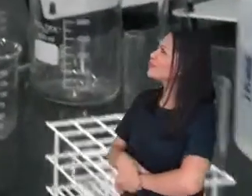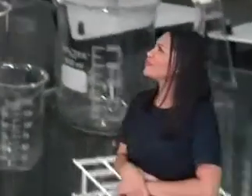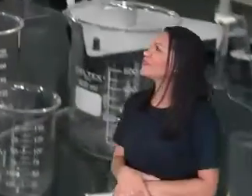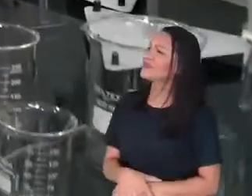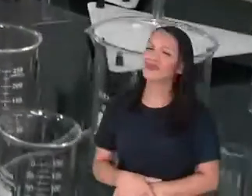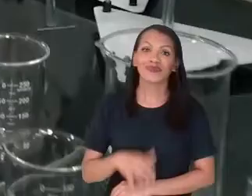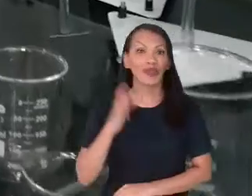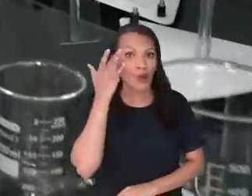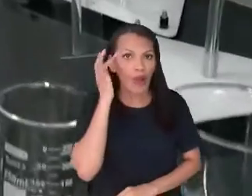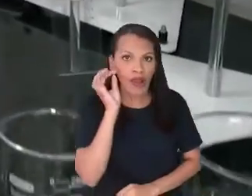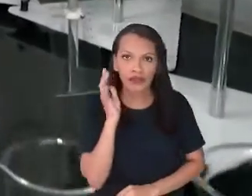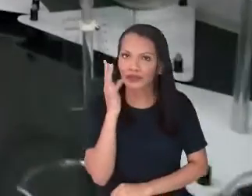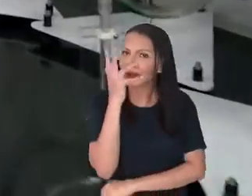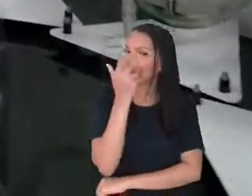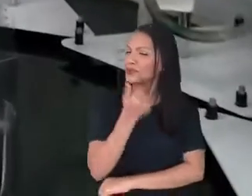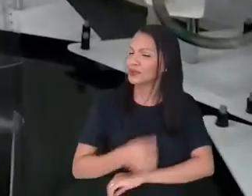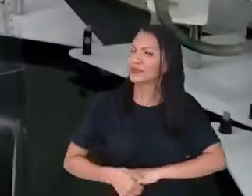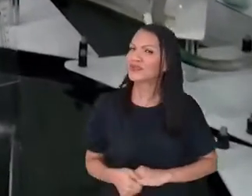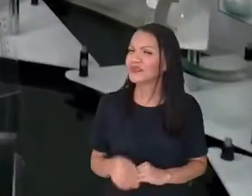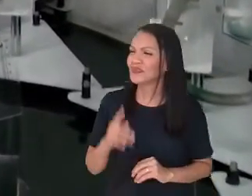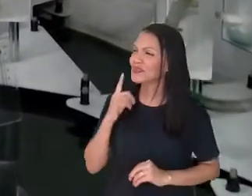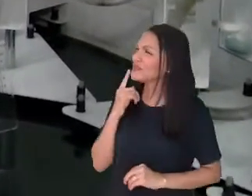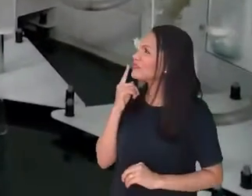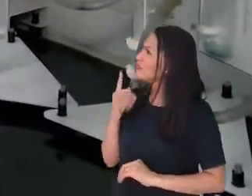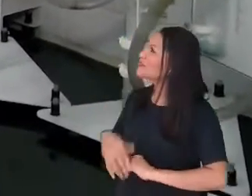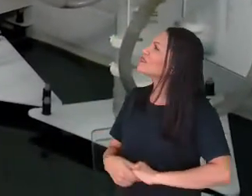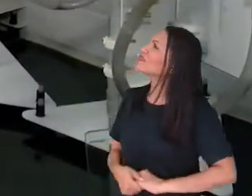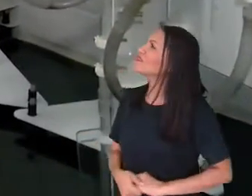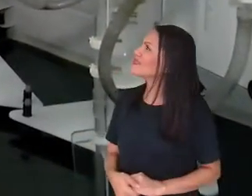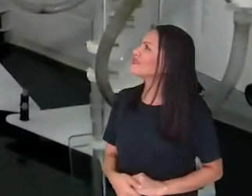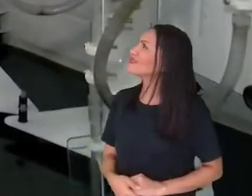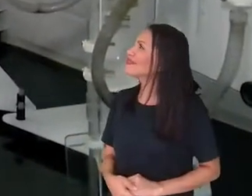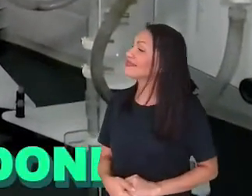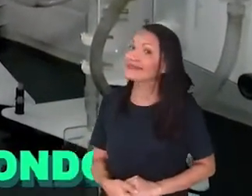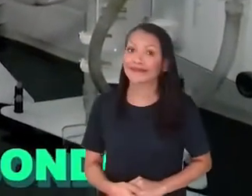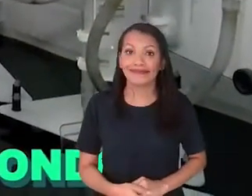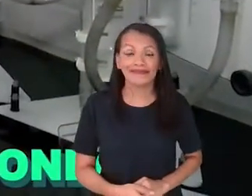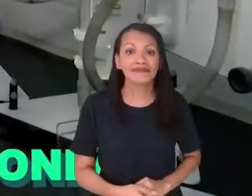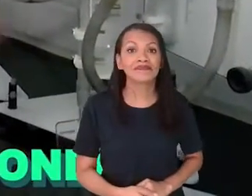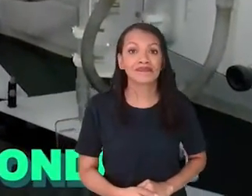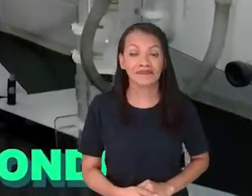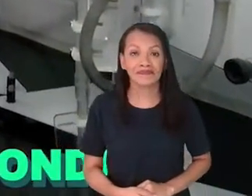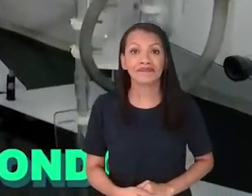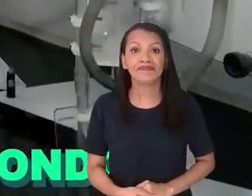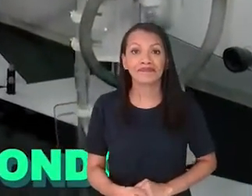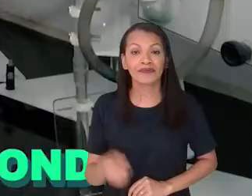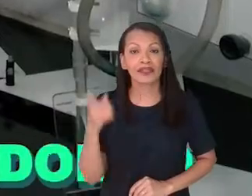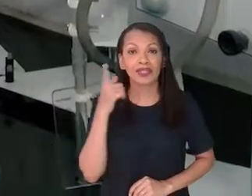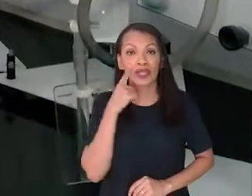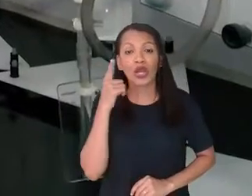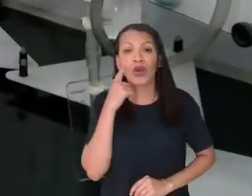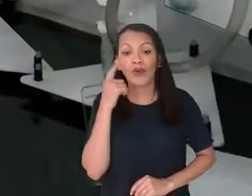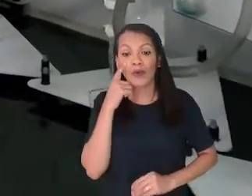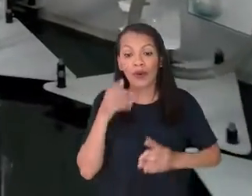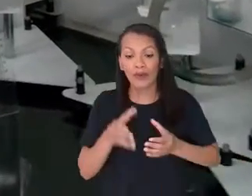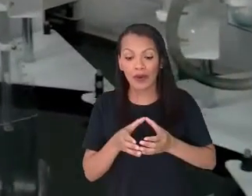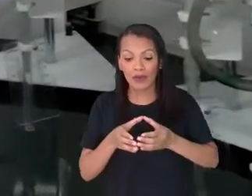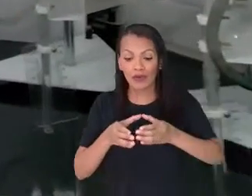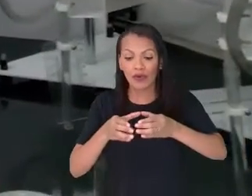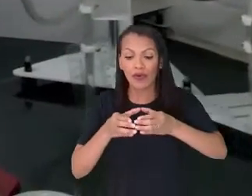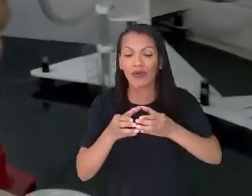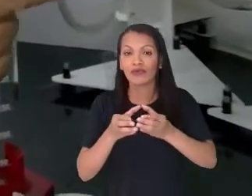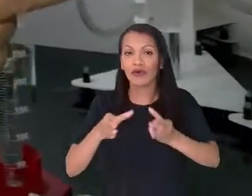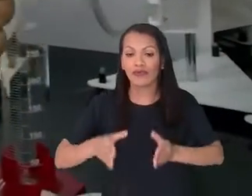bem bonito. Olha, gente, esse é o balão de fundo redondo. Veja como